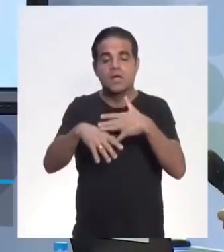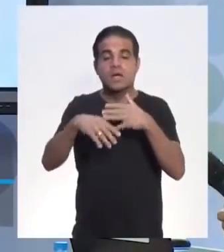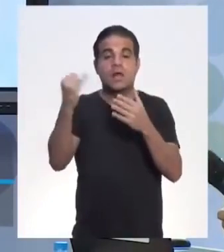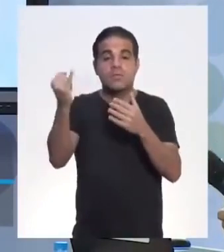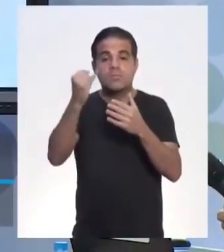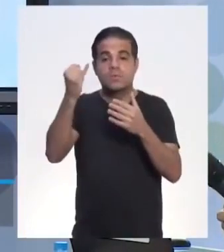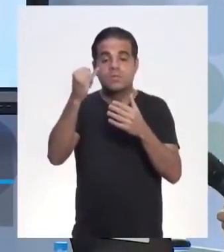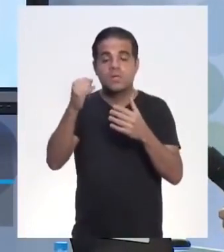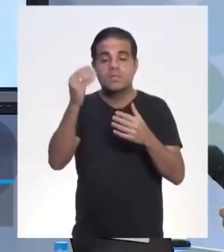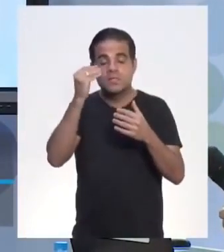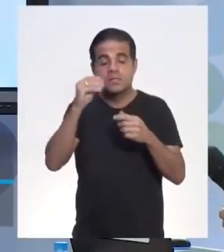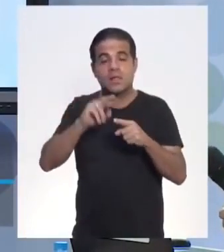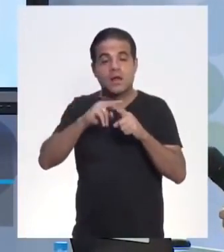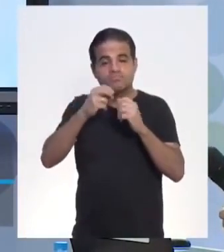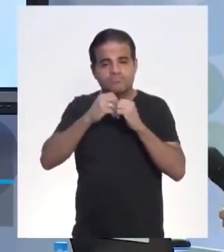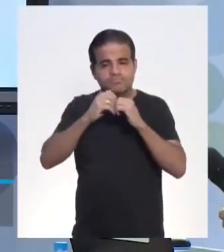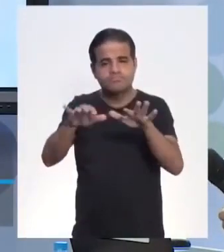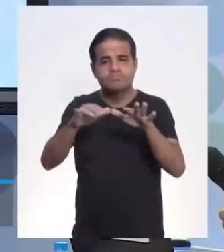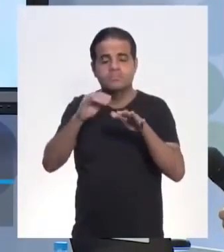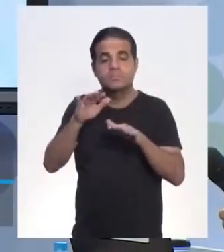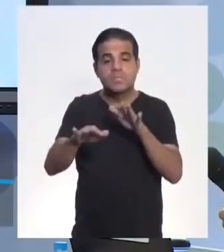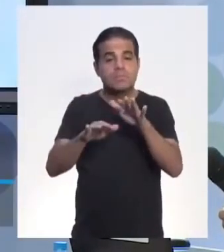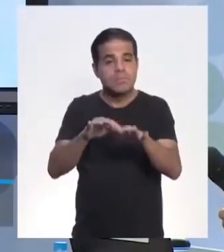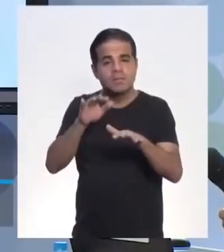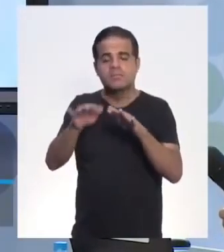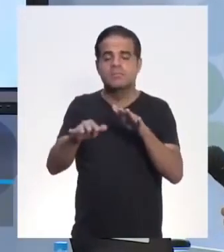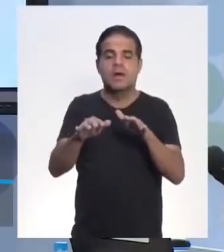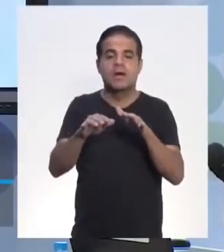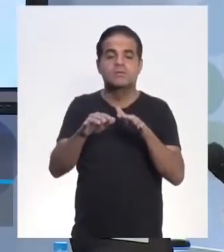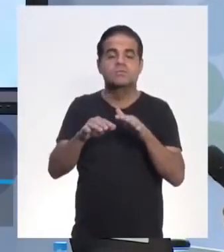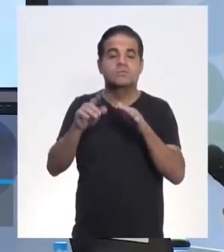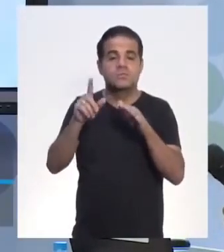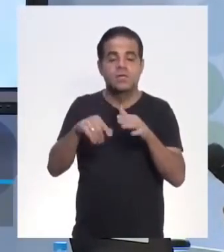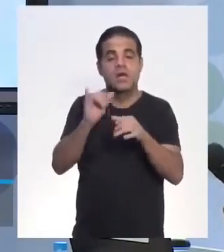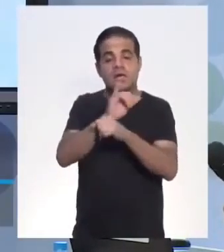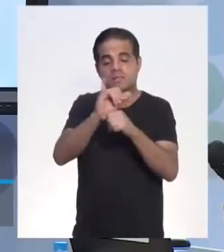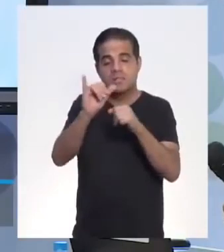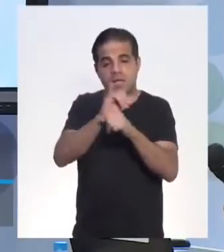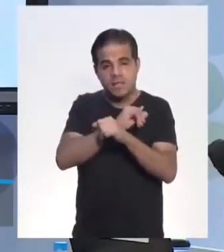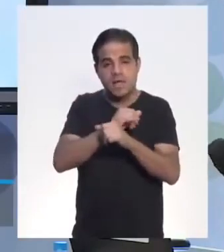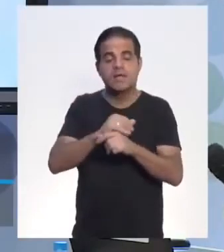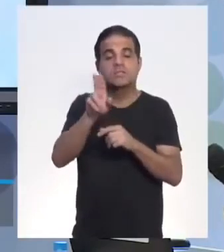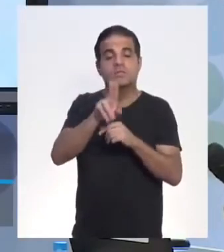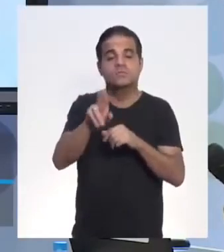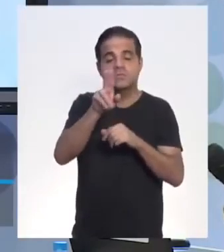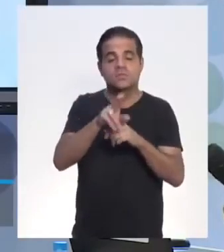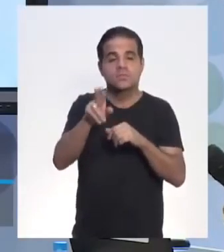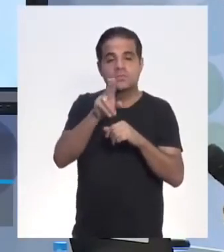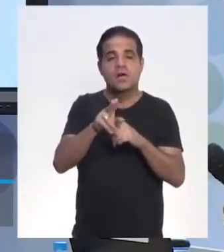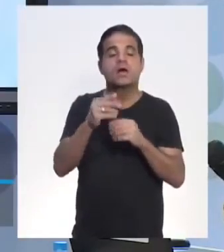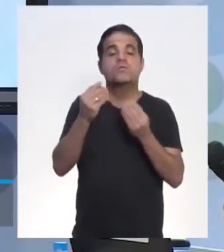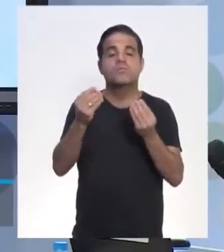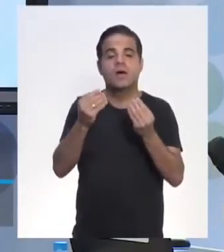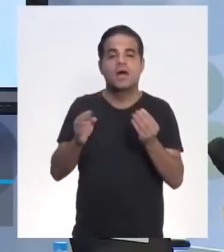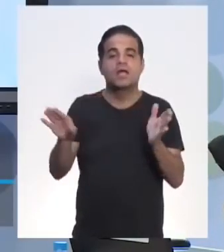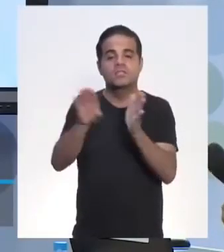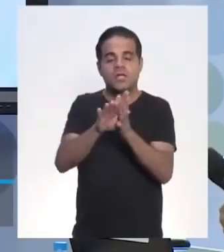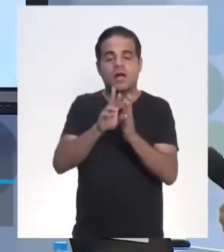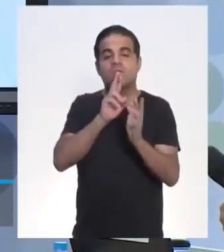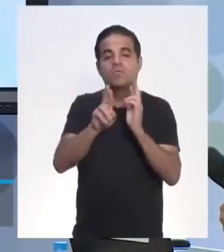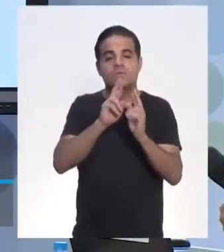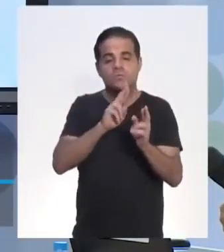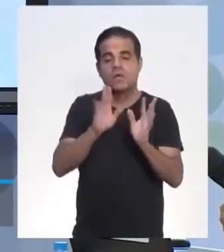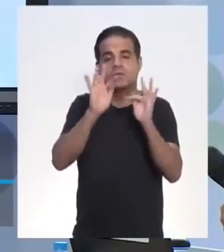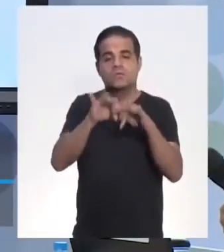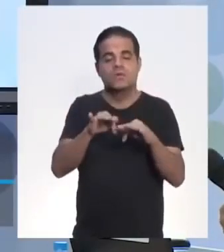importância de tentar reproduzir Esse passo a passo né que a estratégia utilizada para chegar